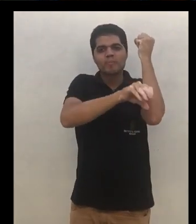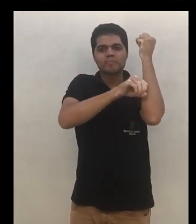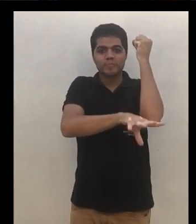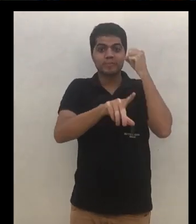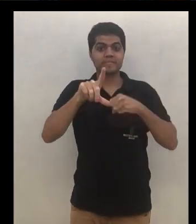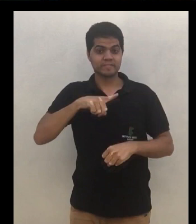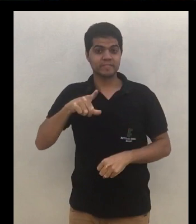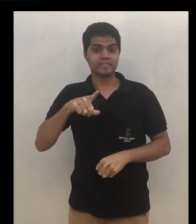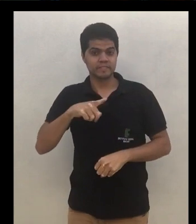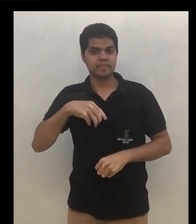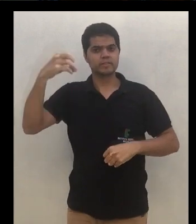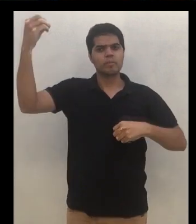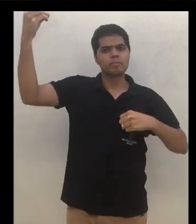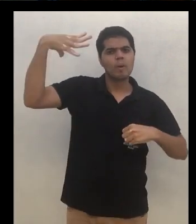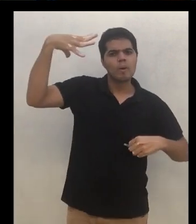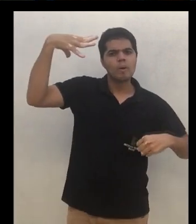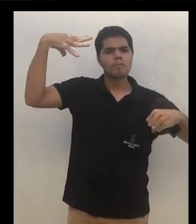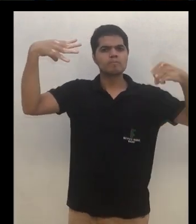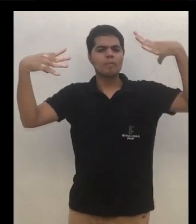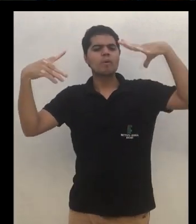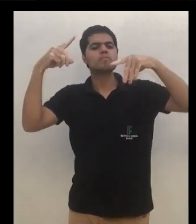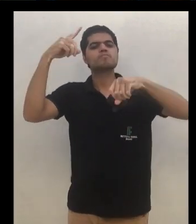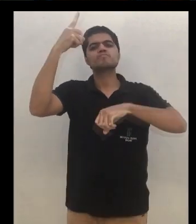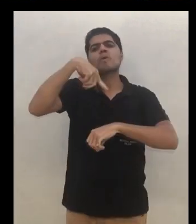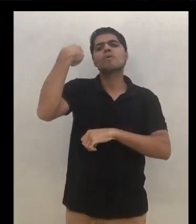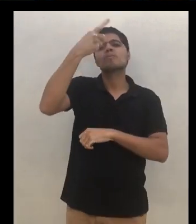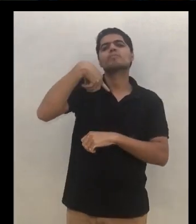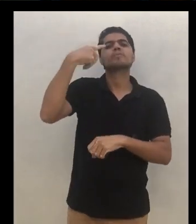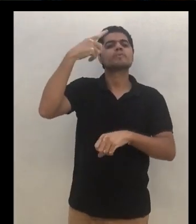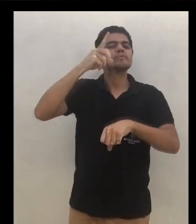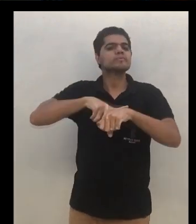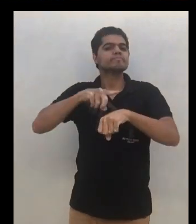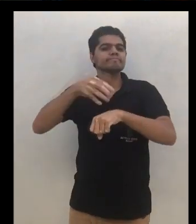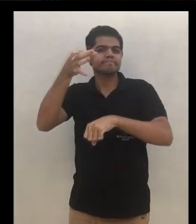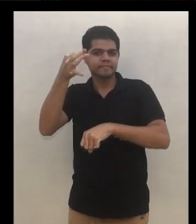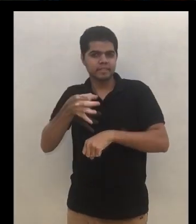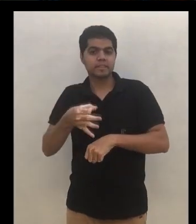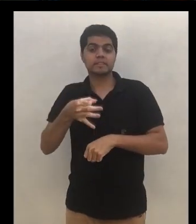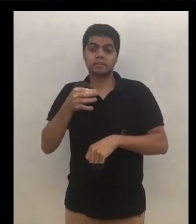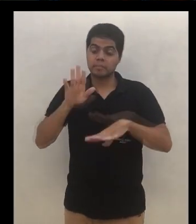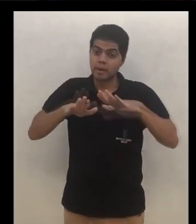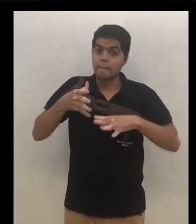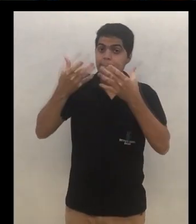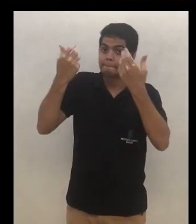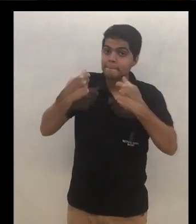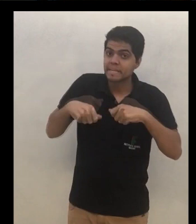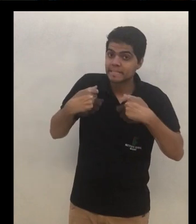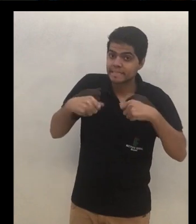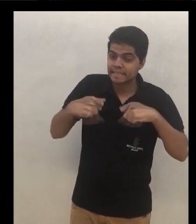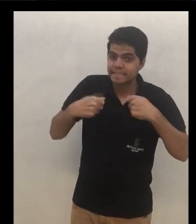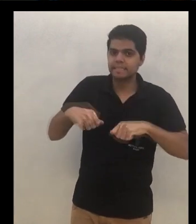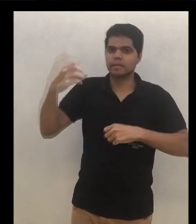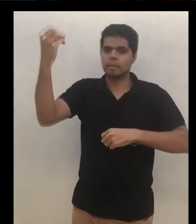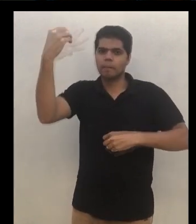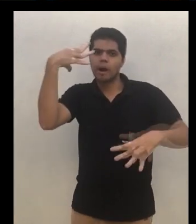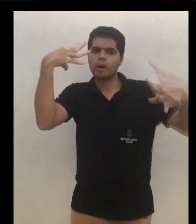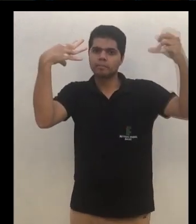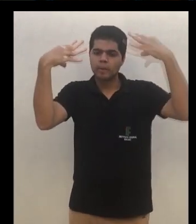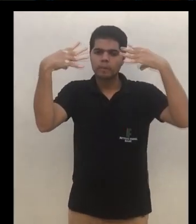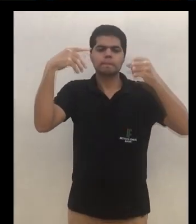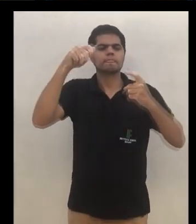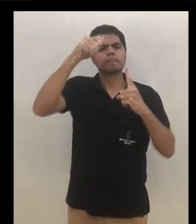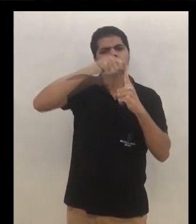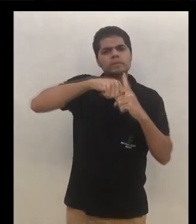pode fazer um programa de luz, porque as aves, elas dependem da luz para ovular. Então, nos meses de maio, junho, julho, que os dias